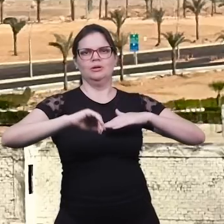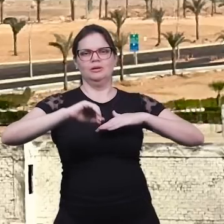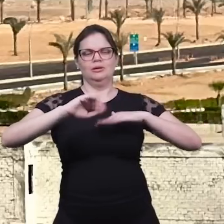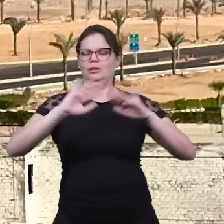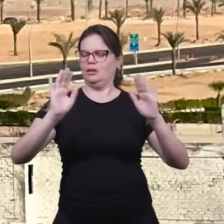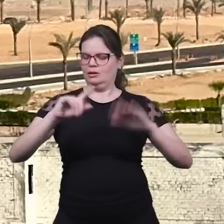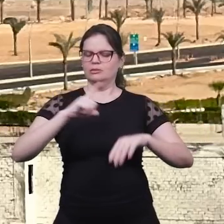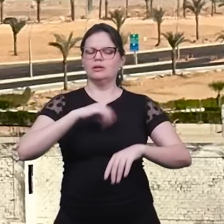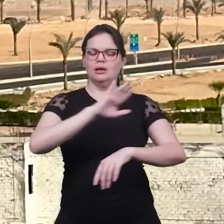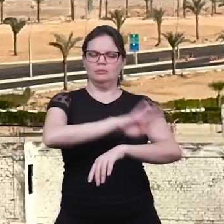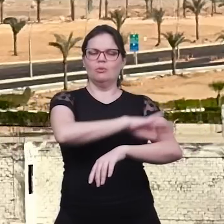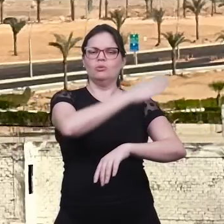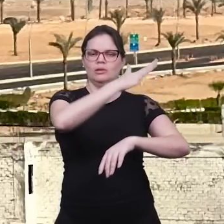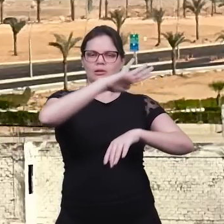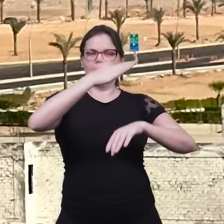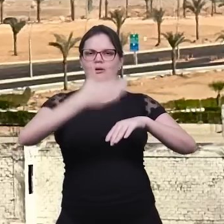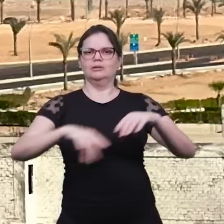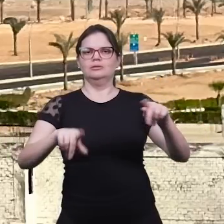parte